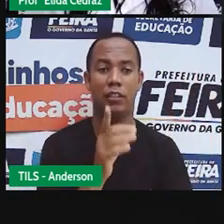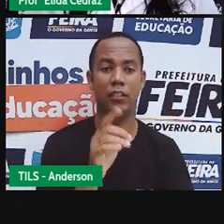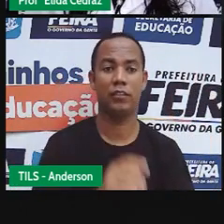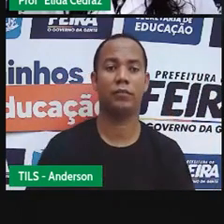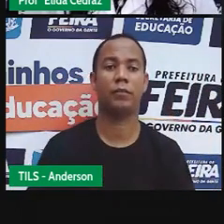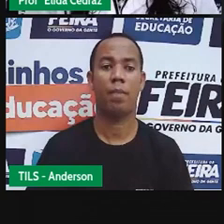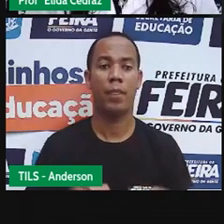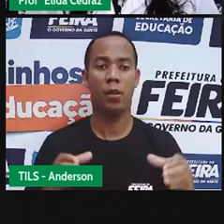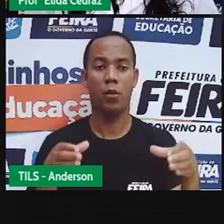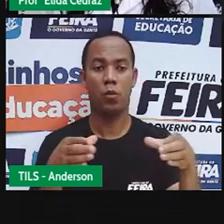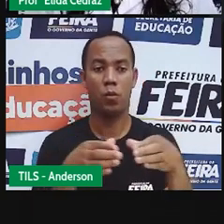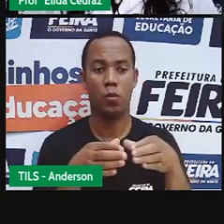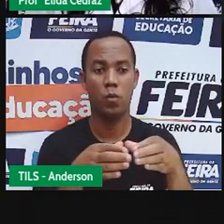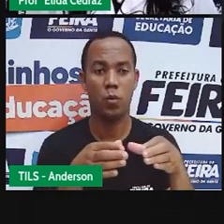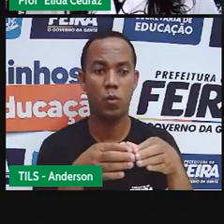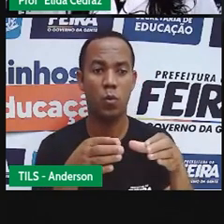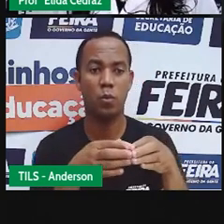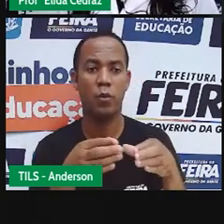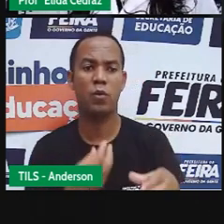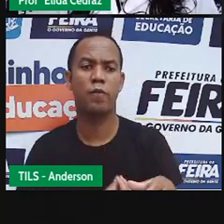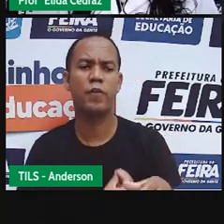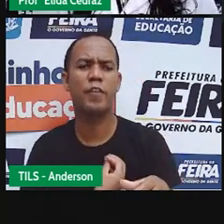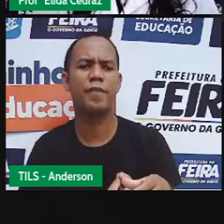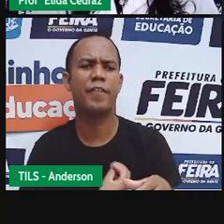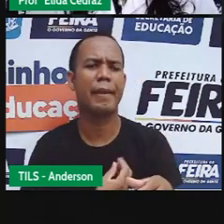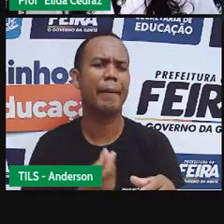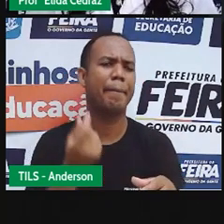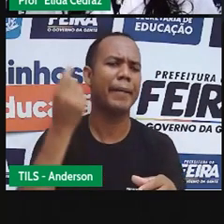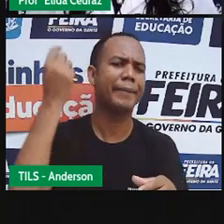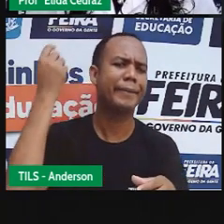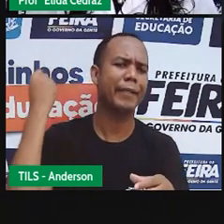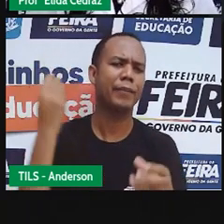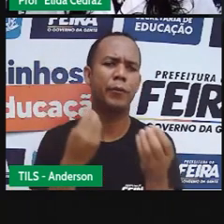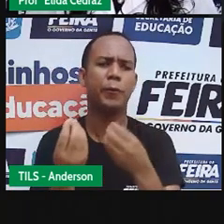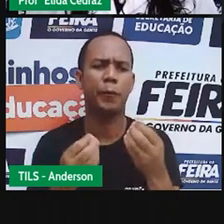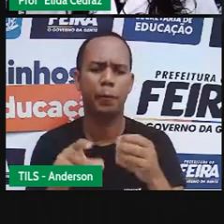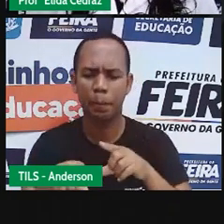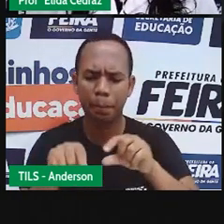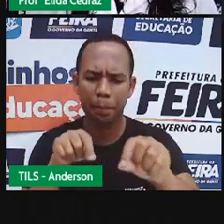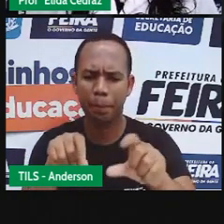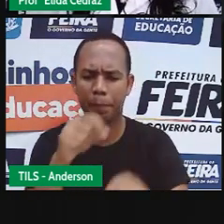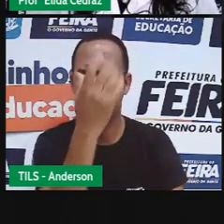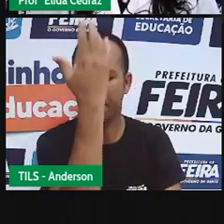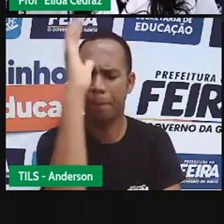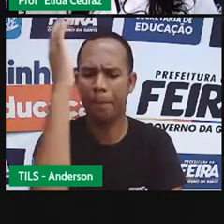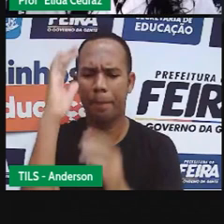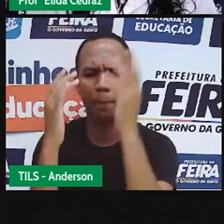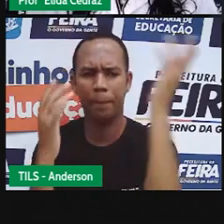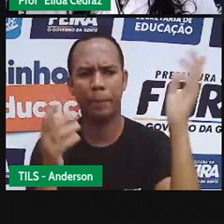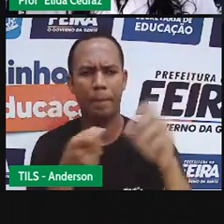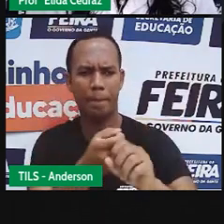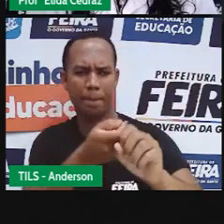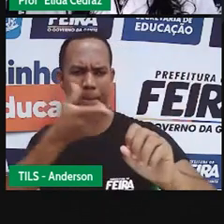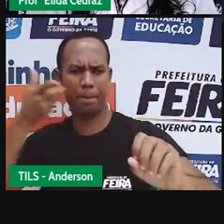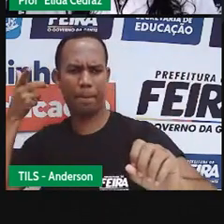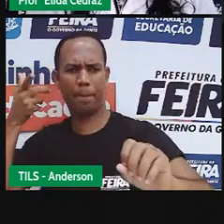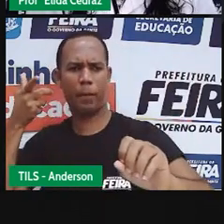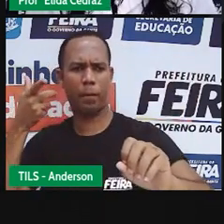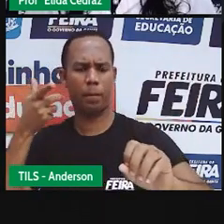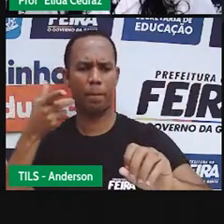Os indígenas viviam de coleta, da caça, da pesca e da